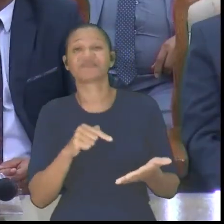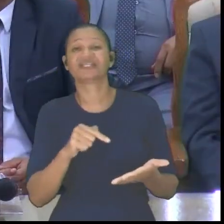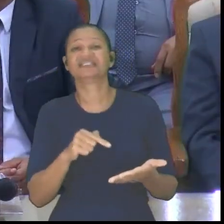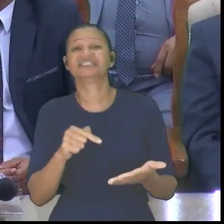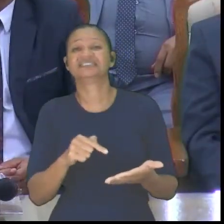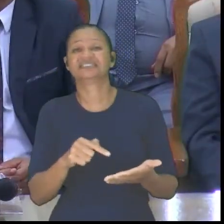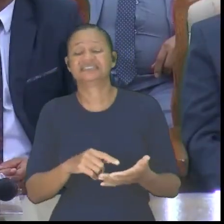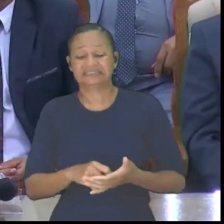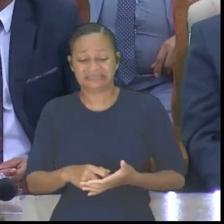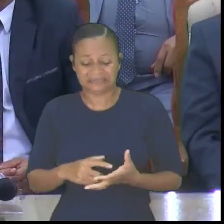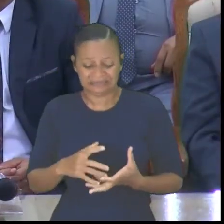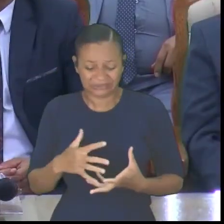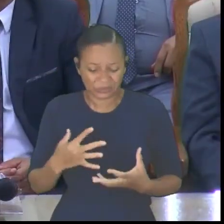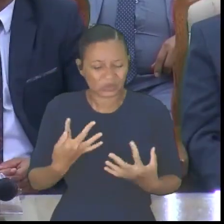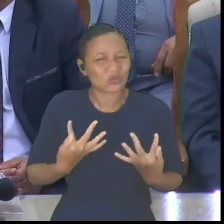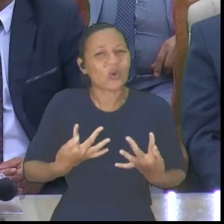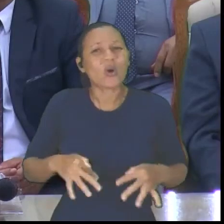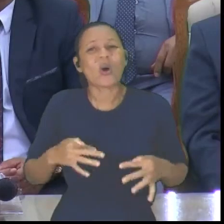machuca, desmonta,